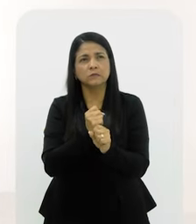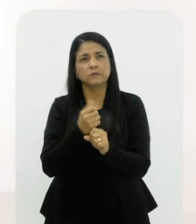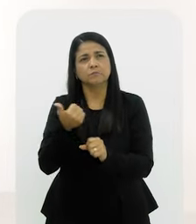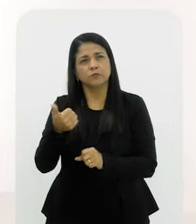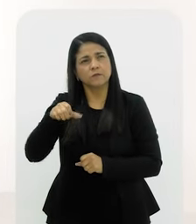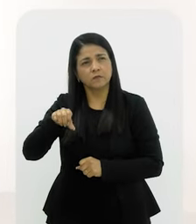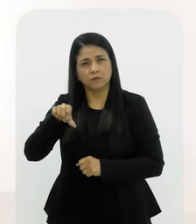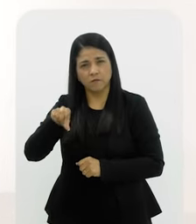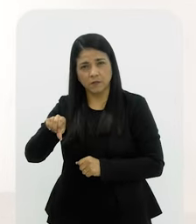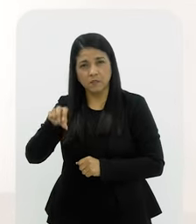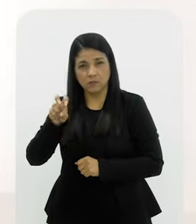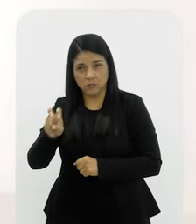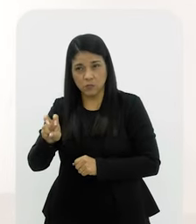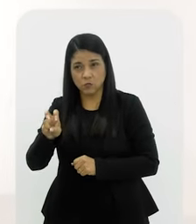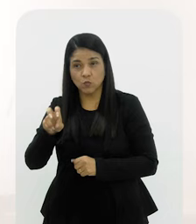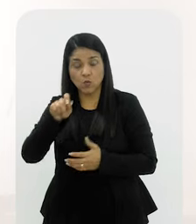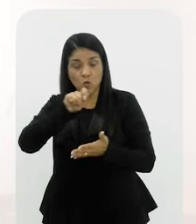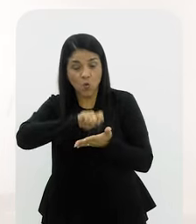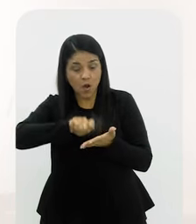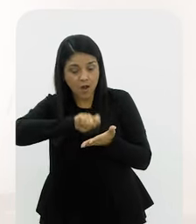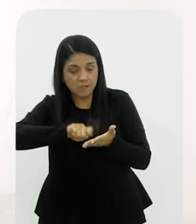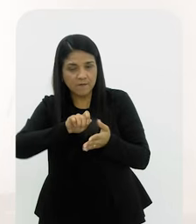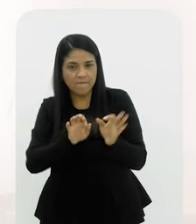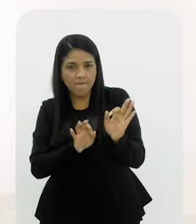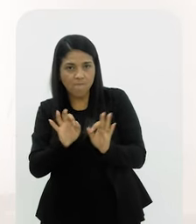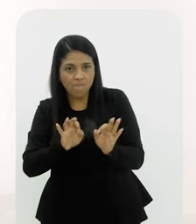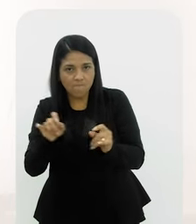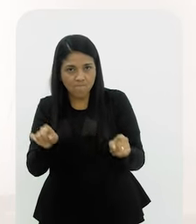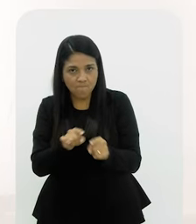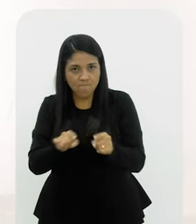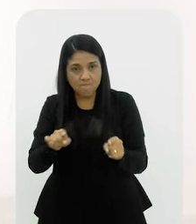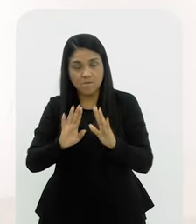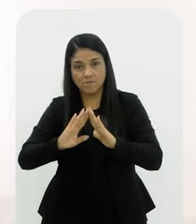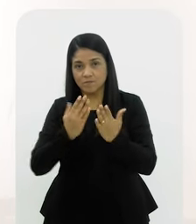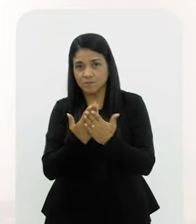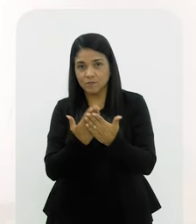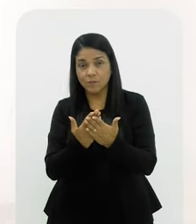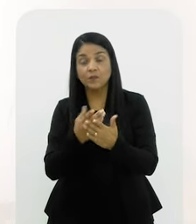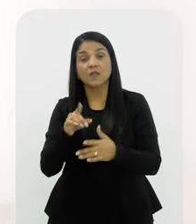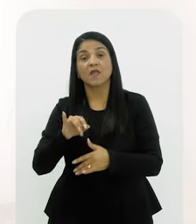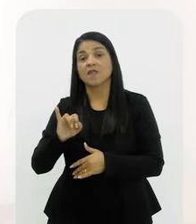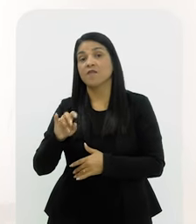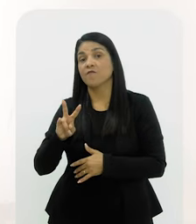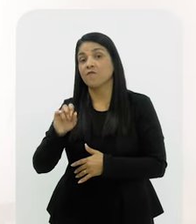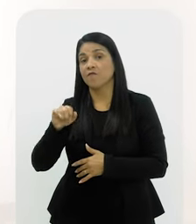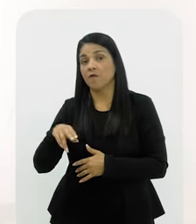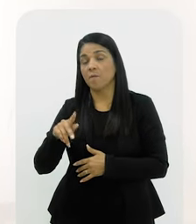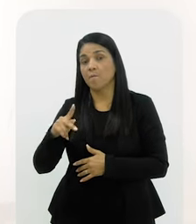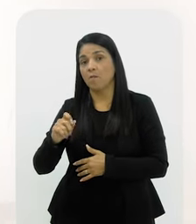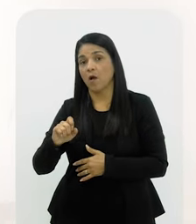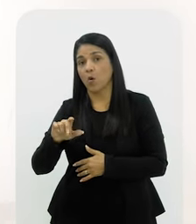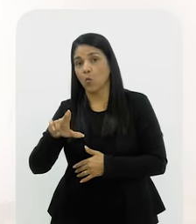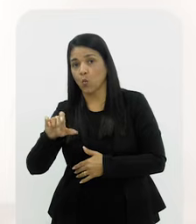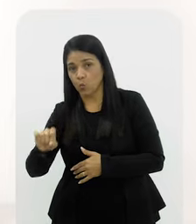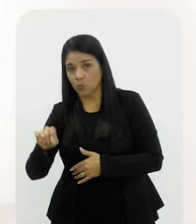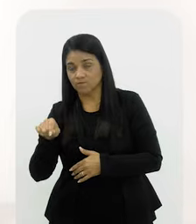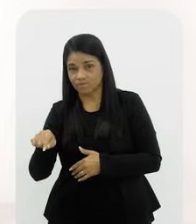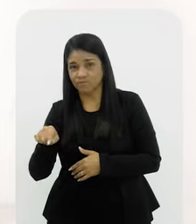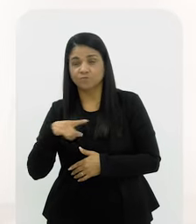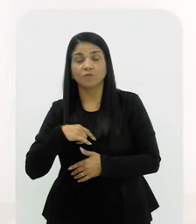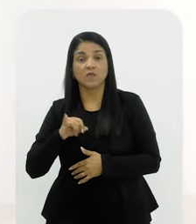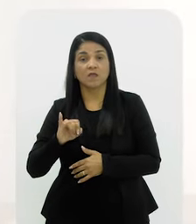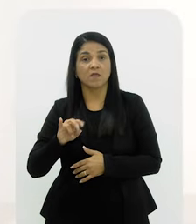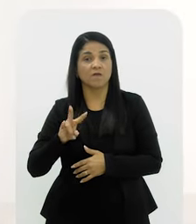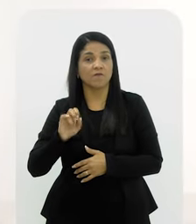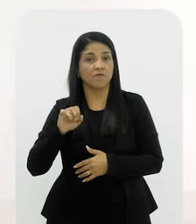um ano, foi em 95, que quem escrevia o arranjo, os arranjos da escola de samba, era o Ivan Paulo,